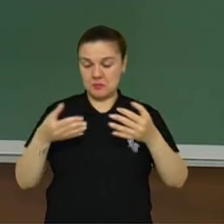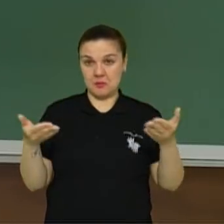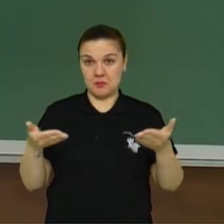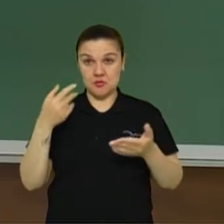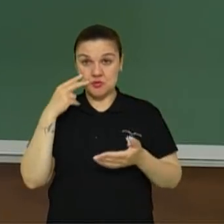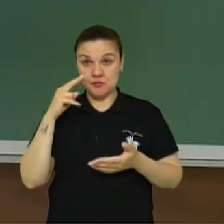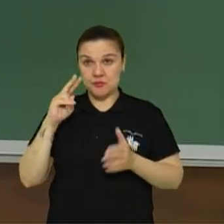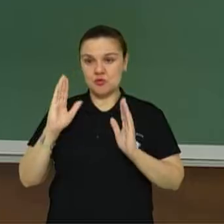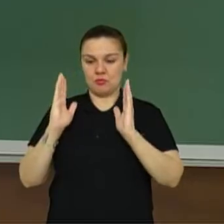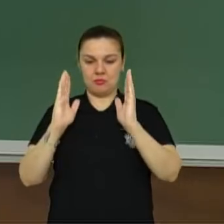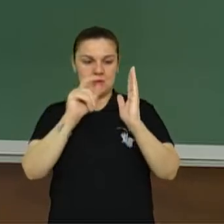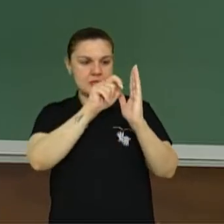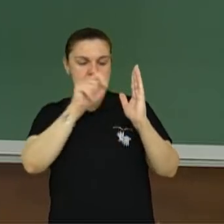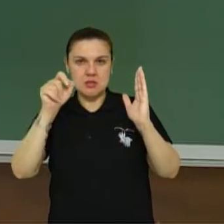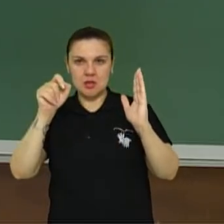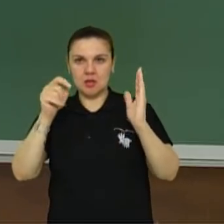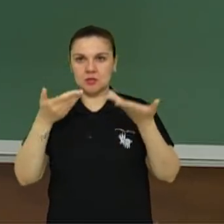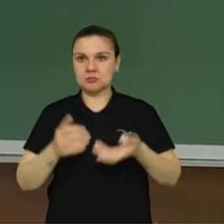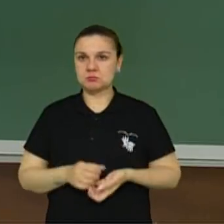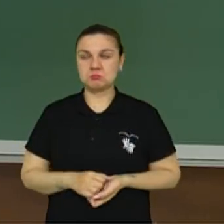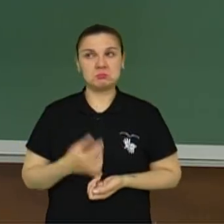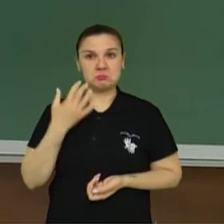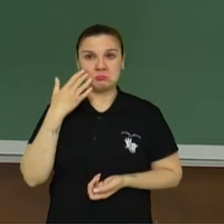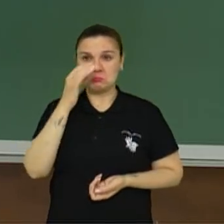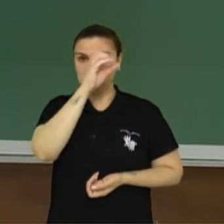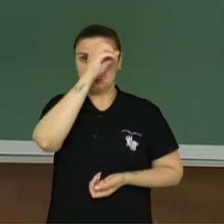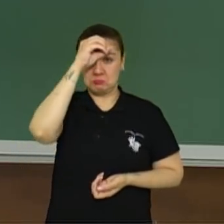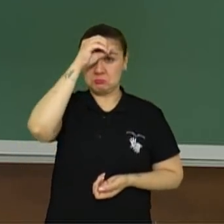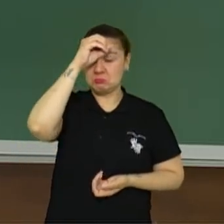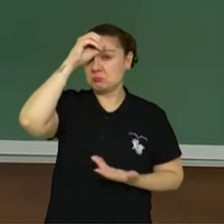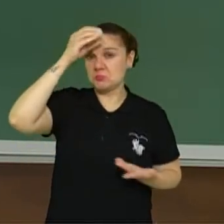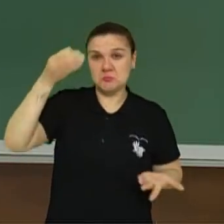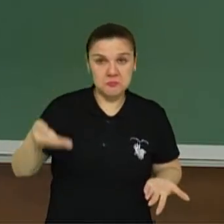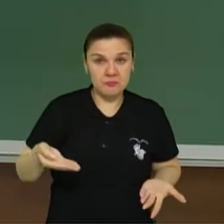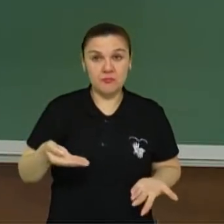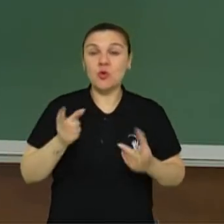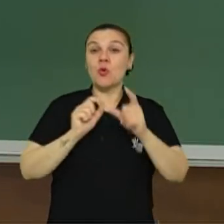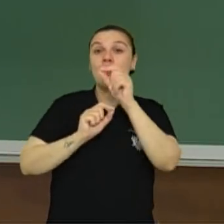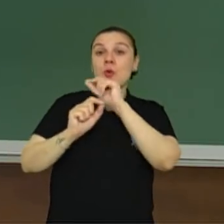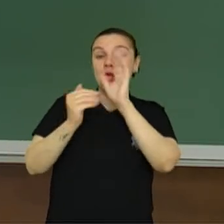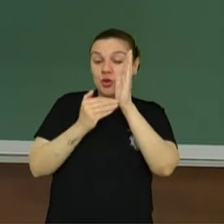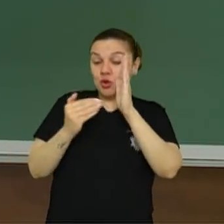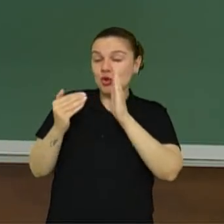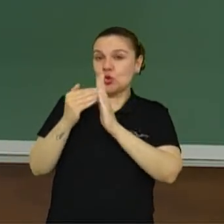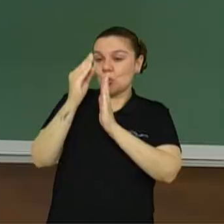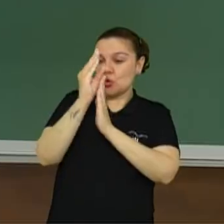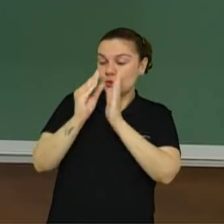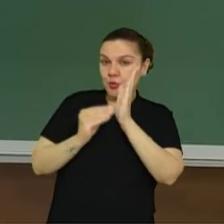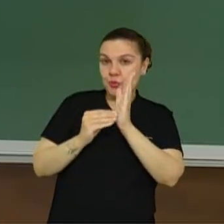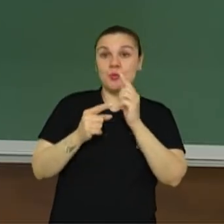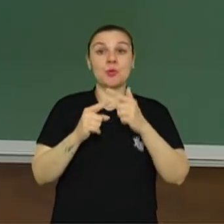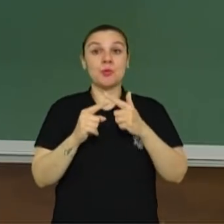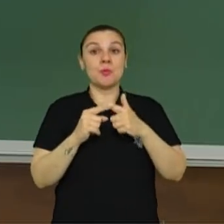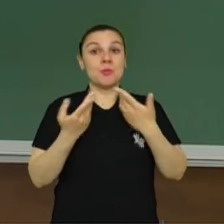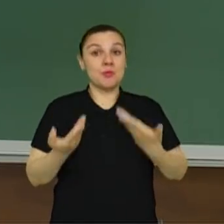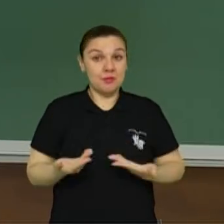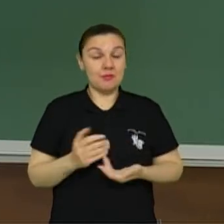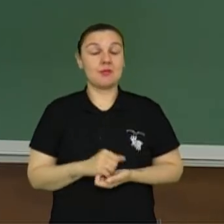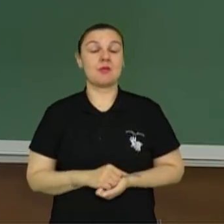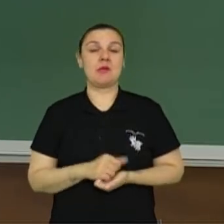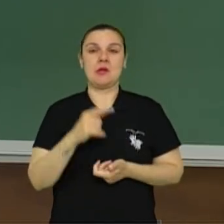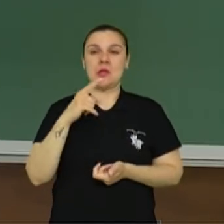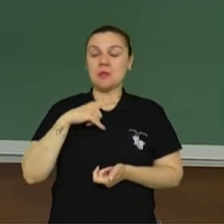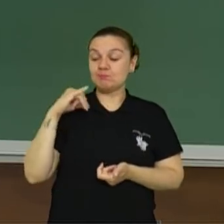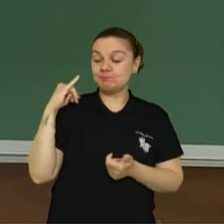ver, somente a parte escrita, provavelmente eu não conseguiria identificar todo o conteúdo, porque existem